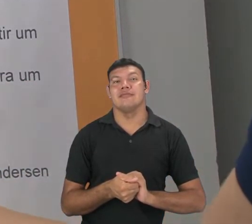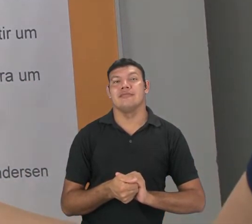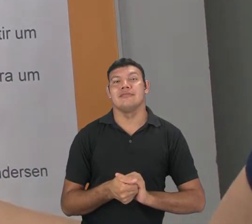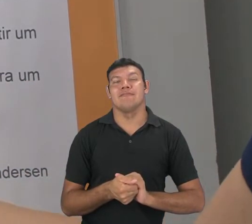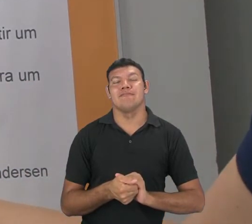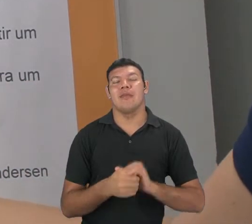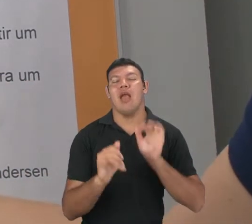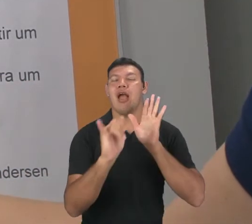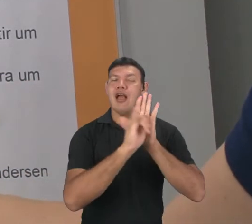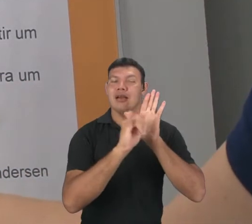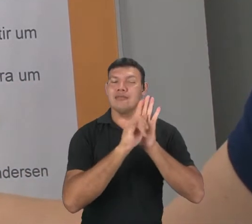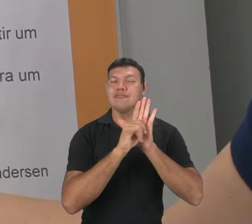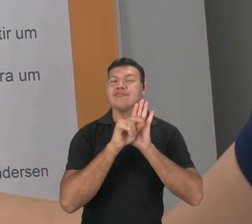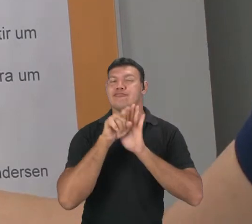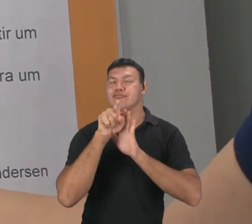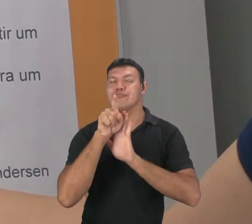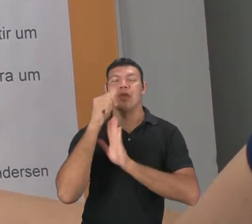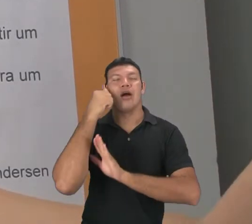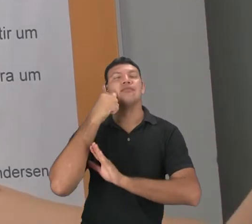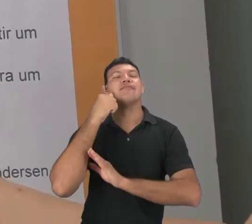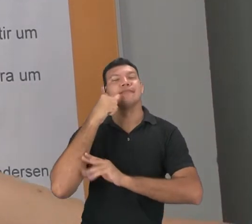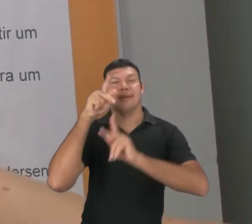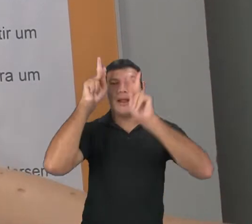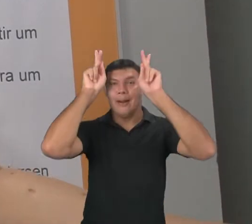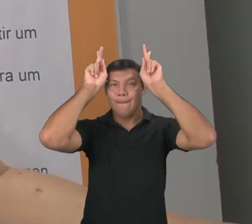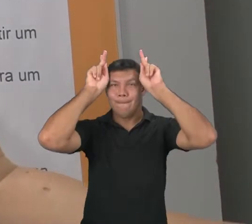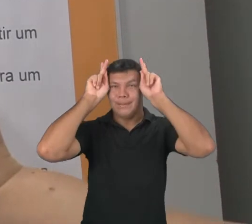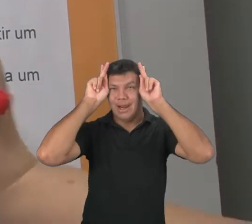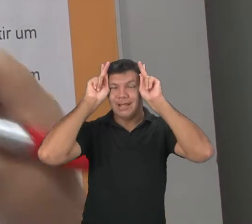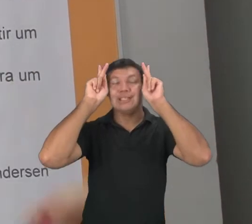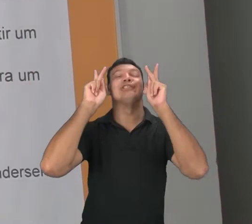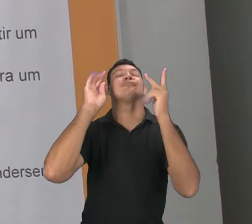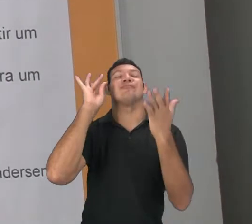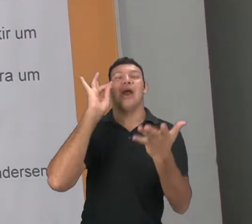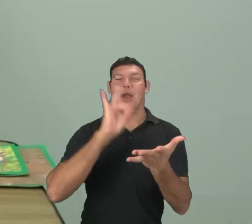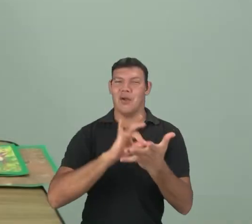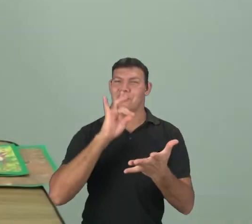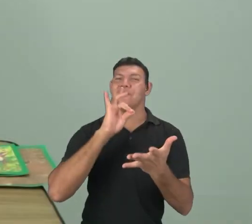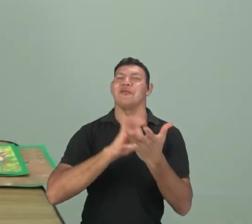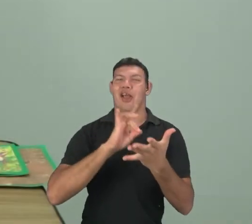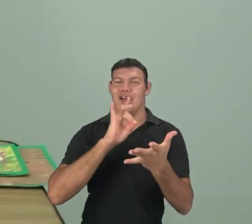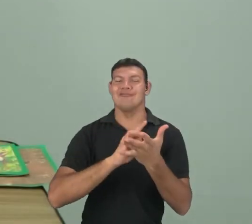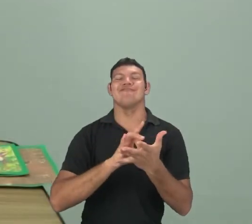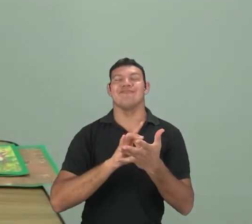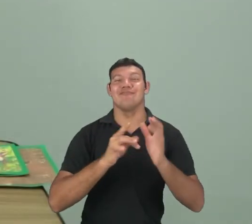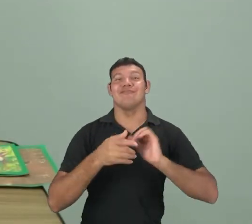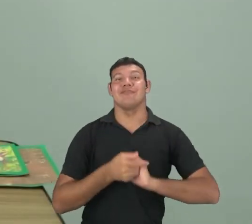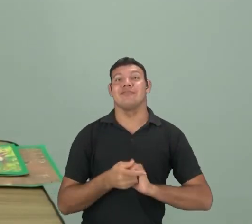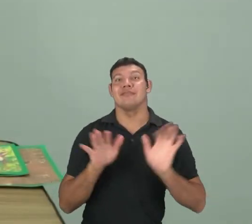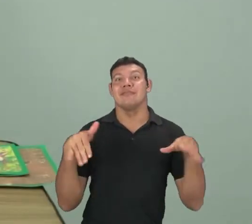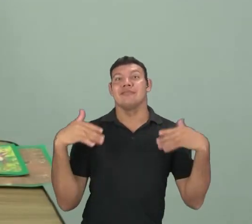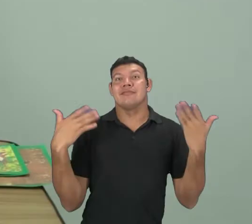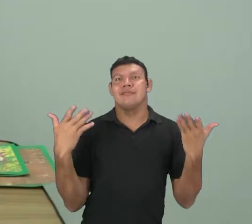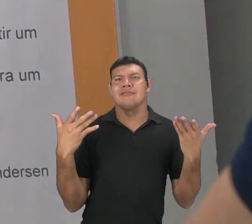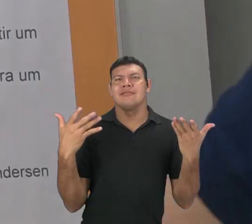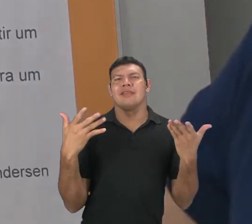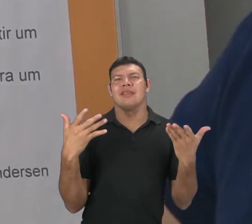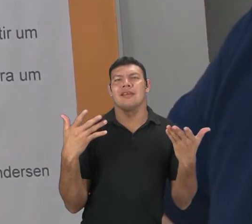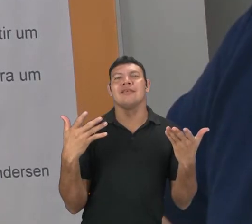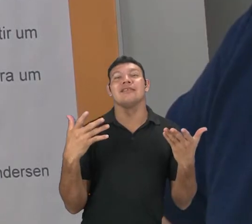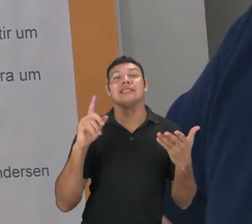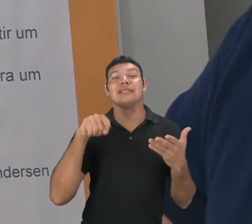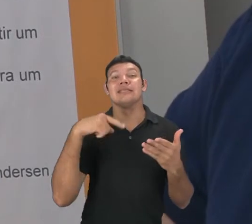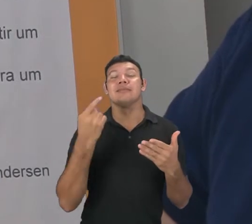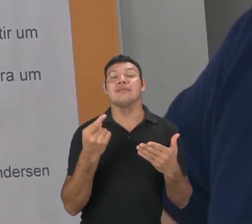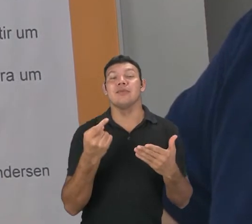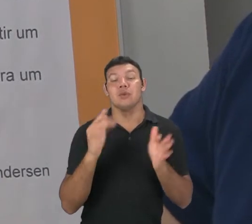Eles identificaram que ela era uma princesa verdadeira, né? E aí, o que que